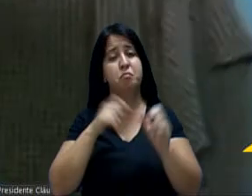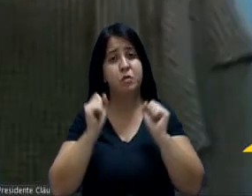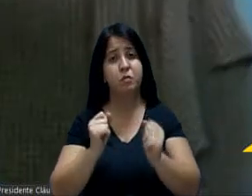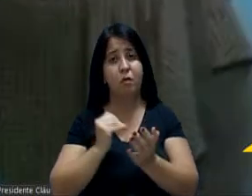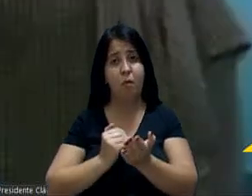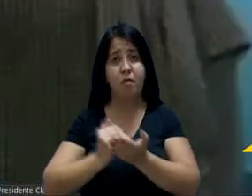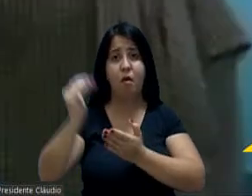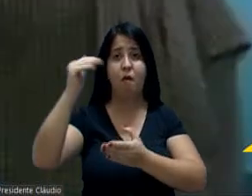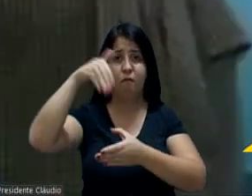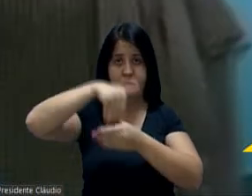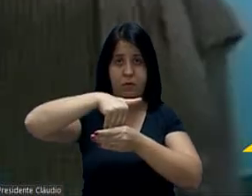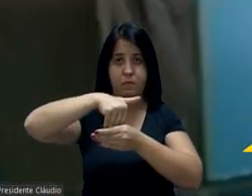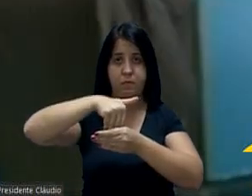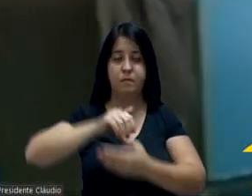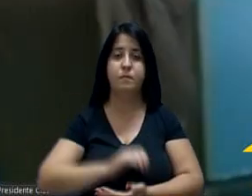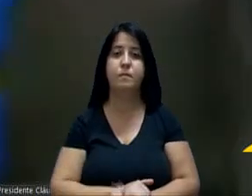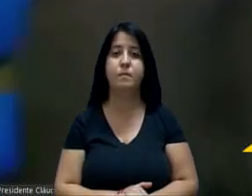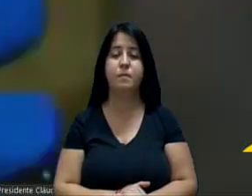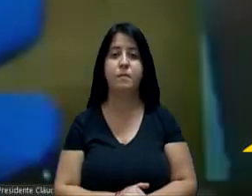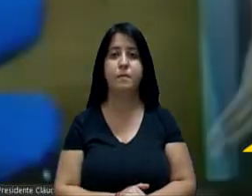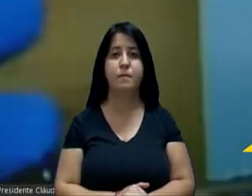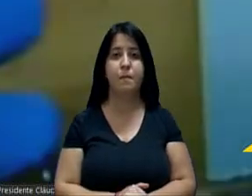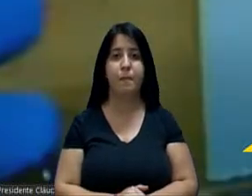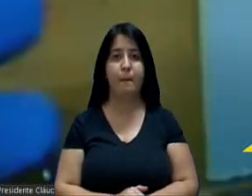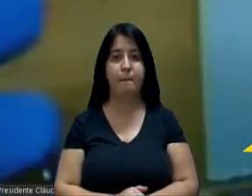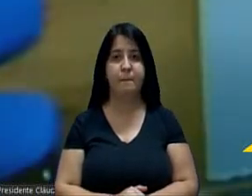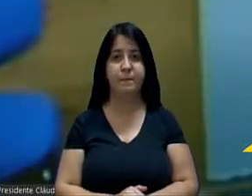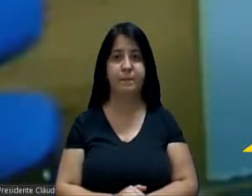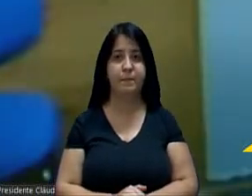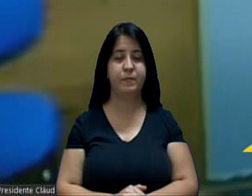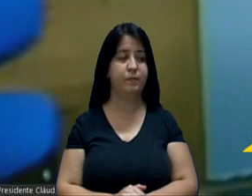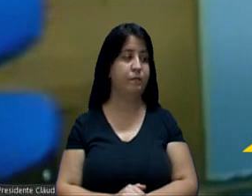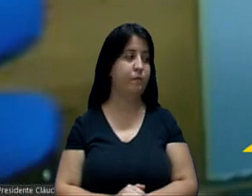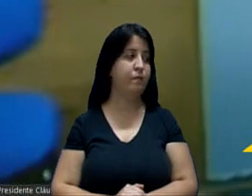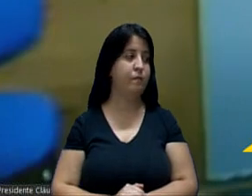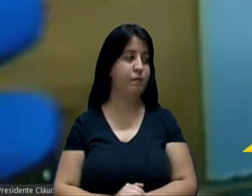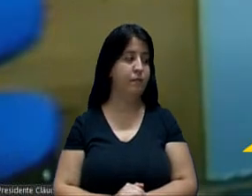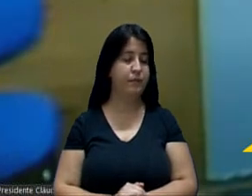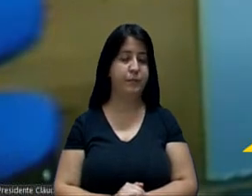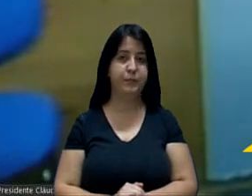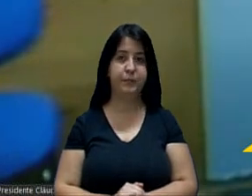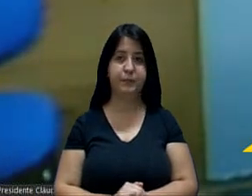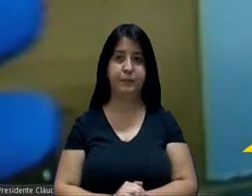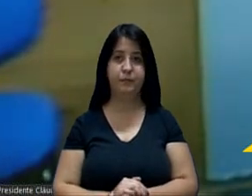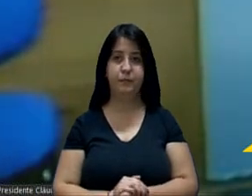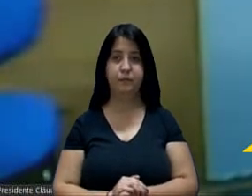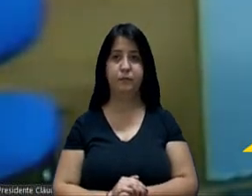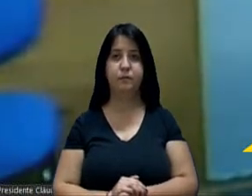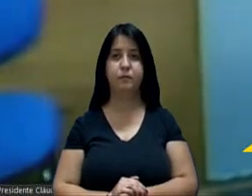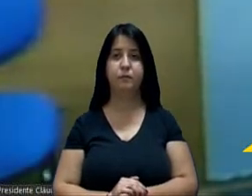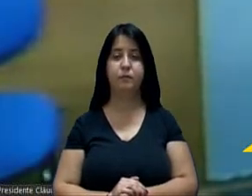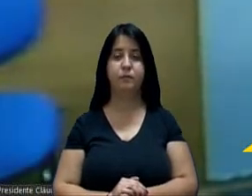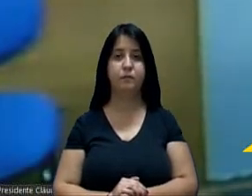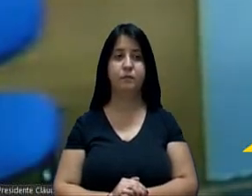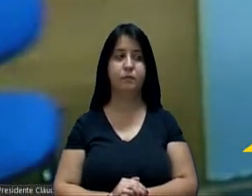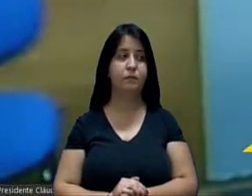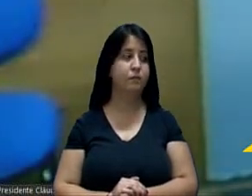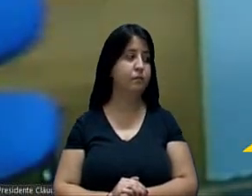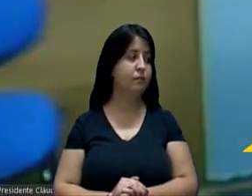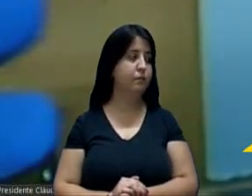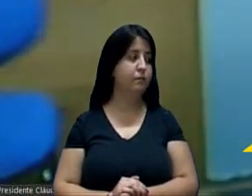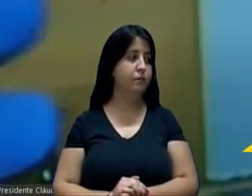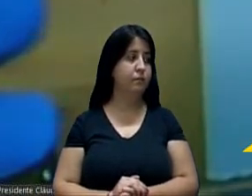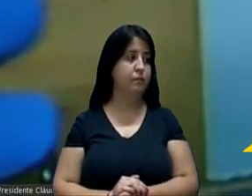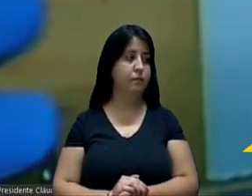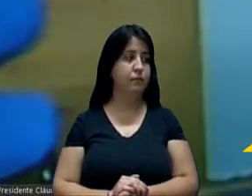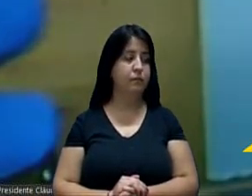colocar em votação. Eu não posso comprar. Doutora Márcia, isso aqui é votação simples? É simples. Então...